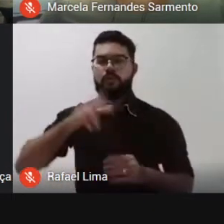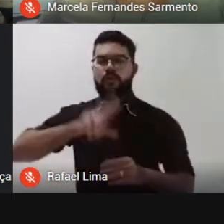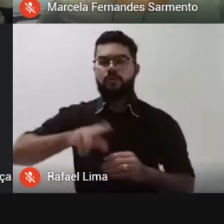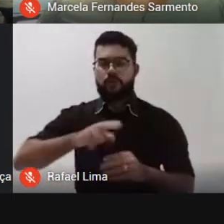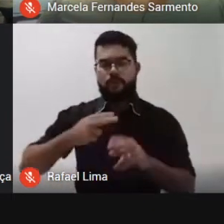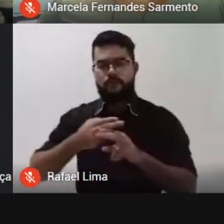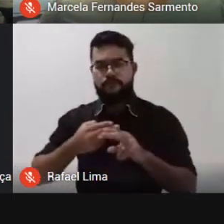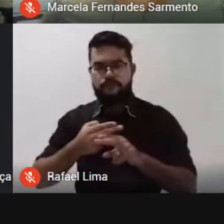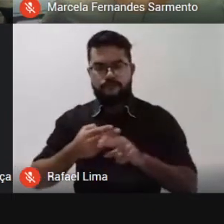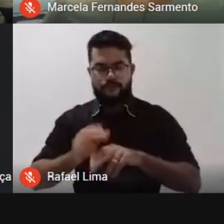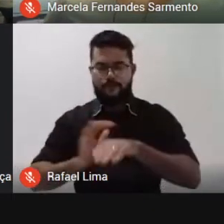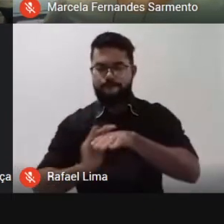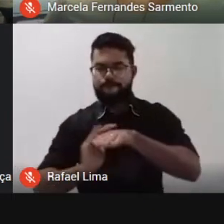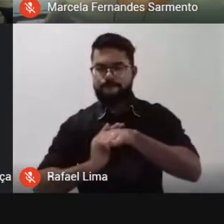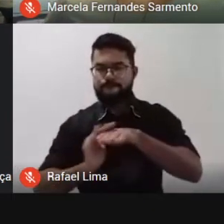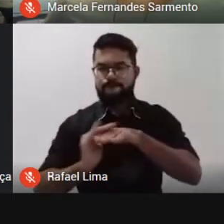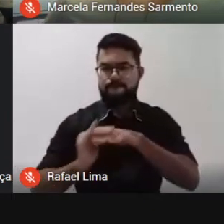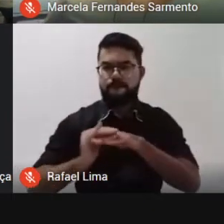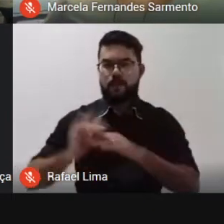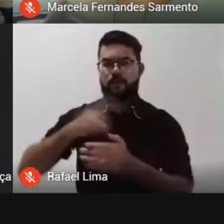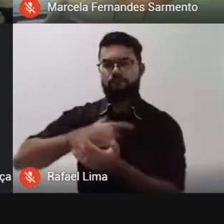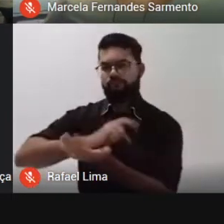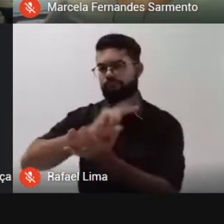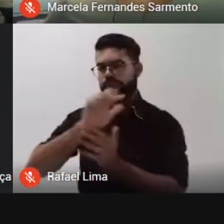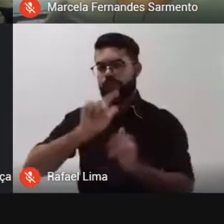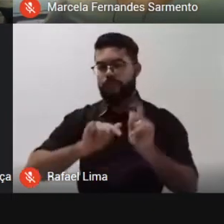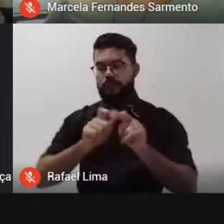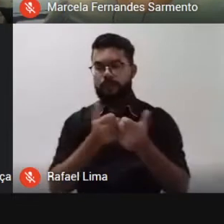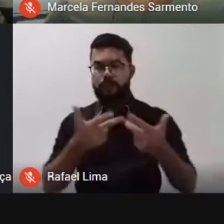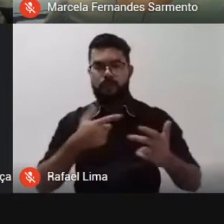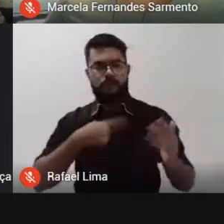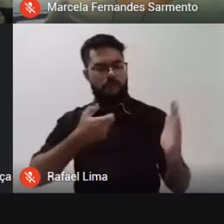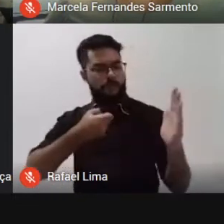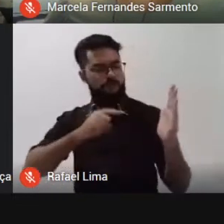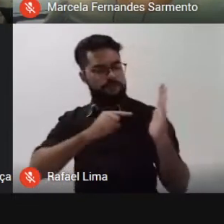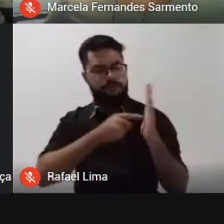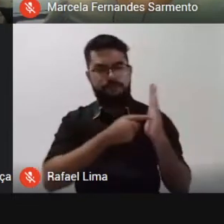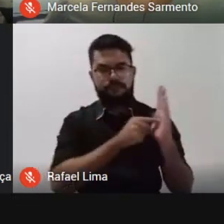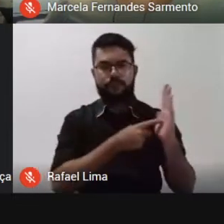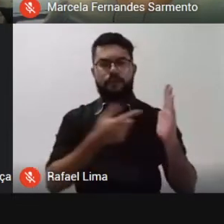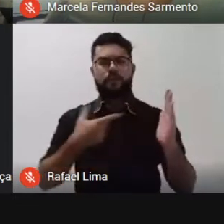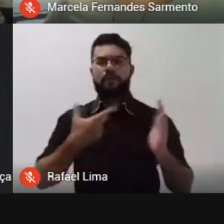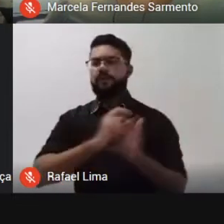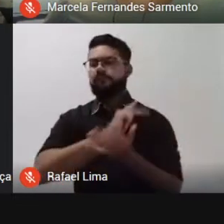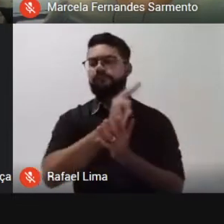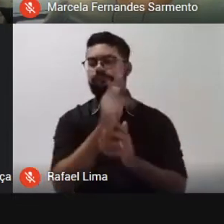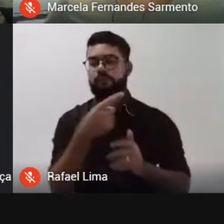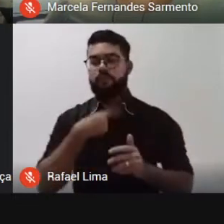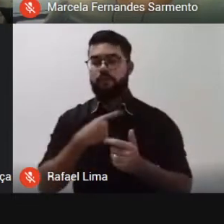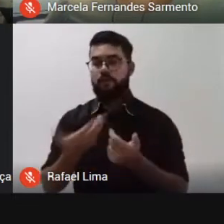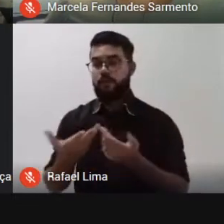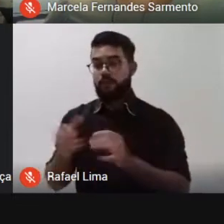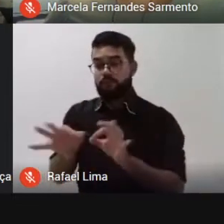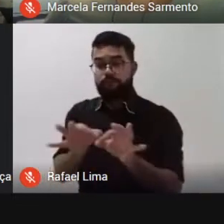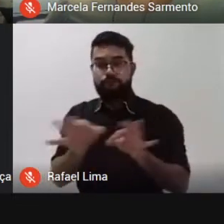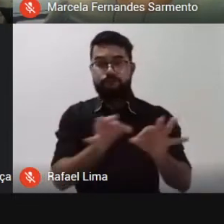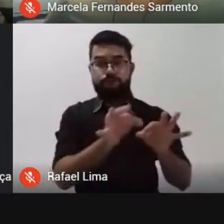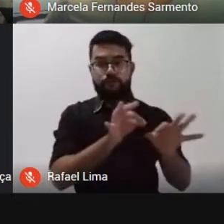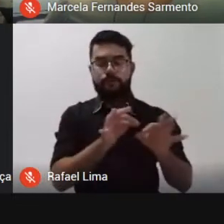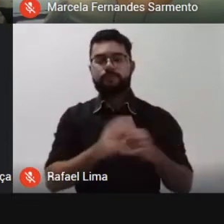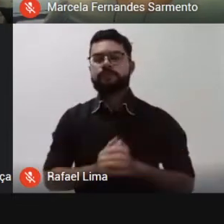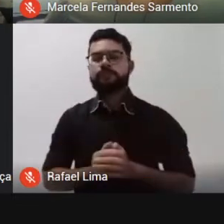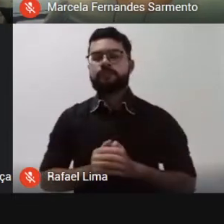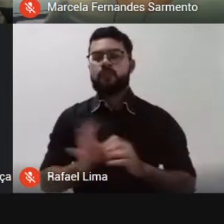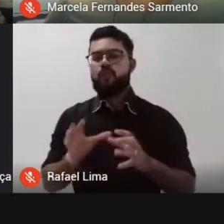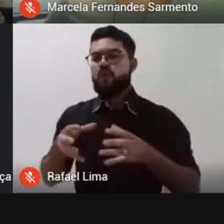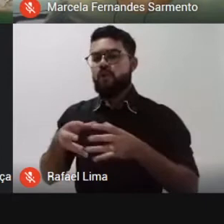madeira e outros equipamentos aí, como furadeira, parafusadeira, realmente para montar a nosso grupo aí de pesquisa, de